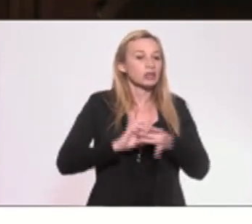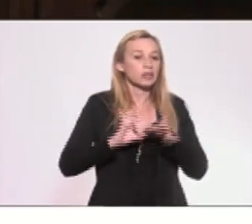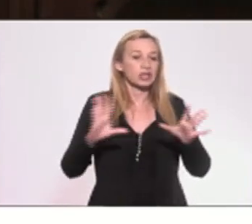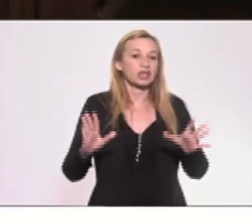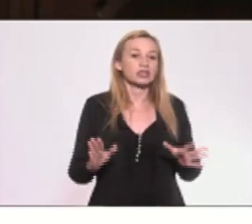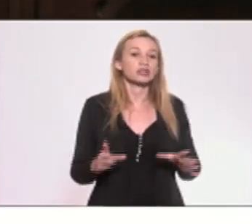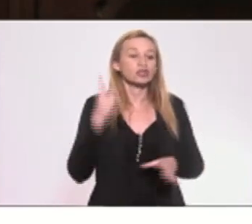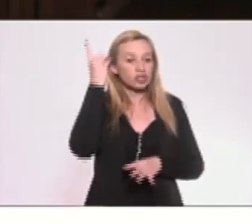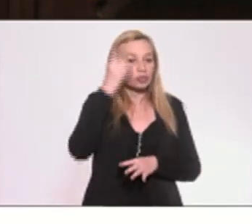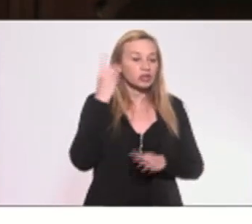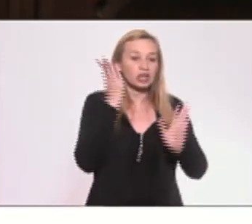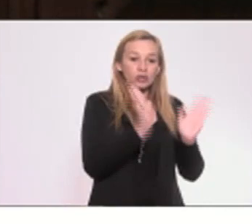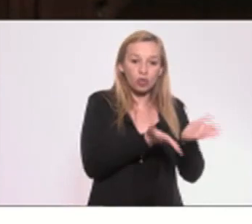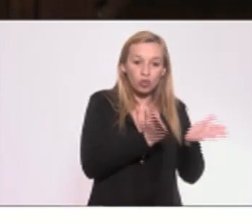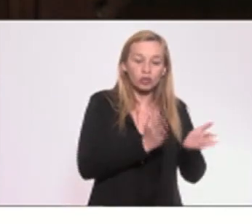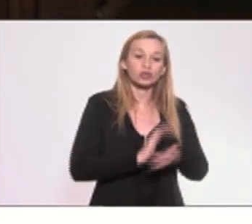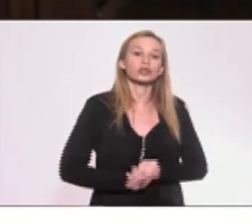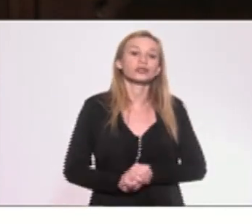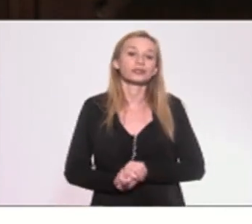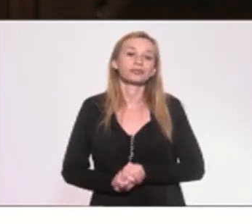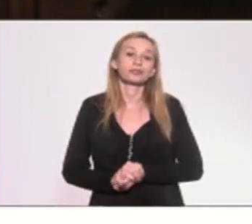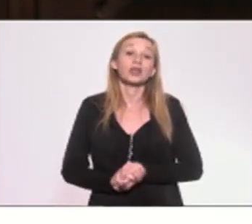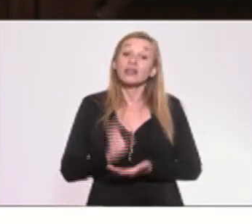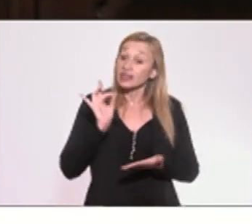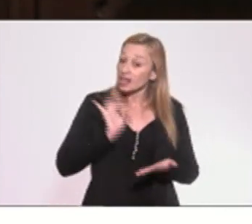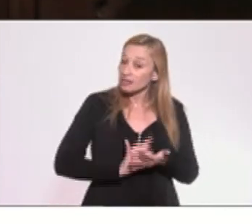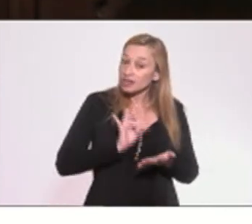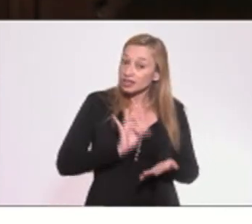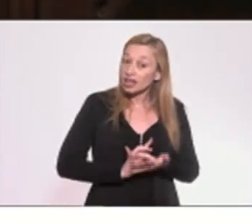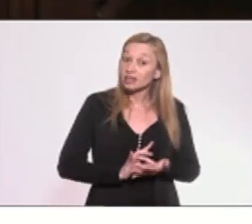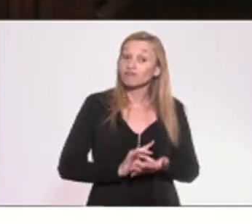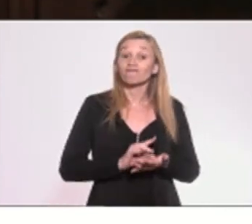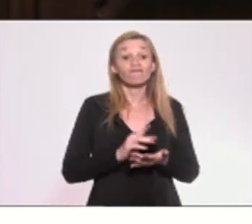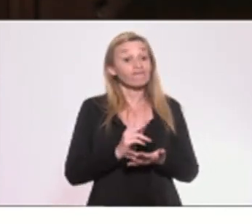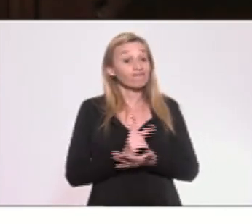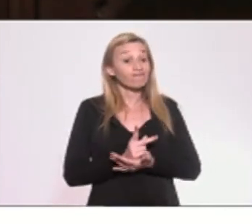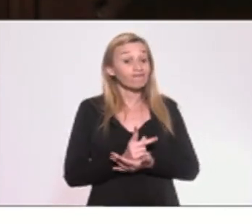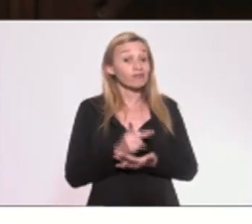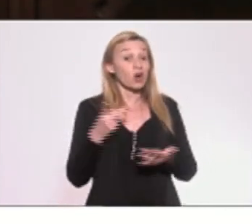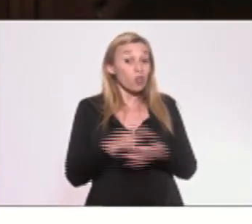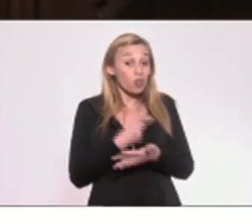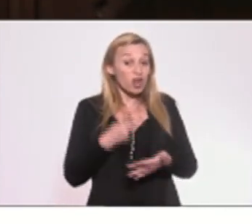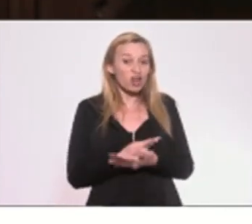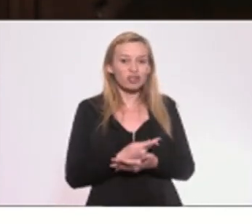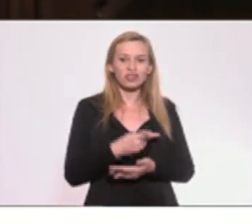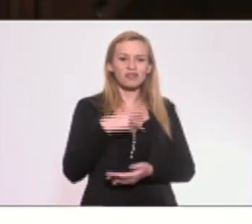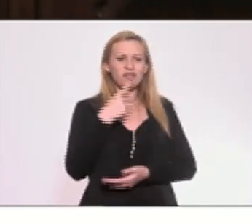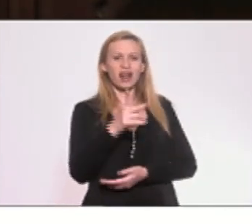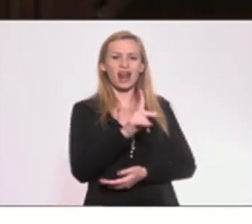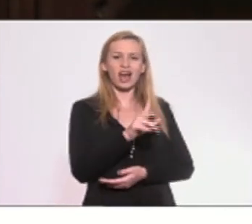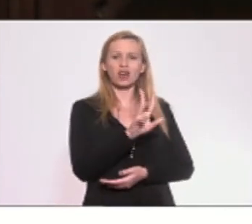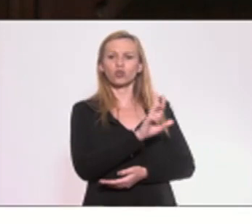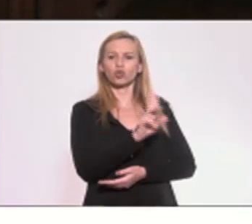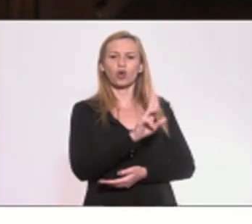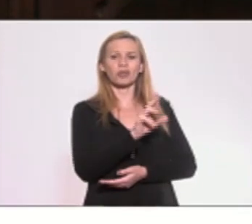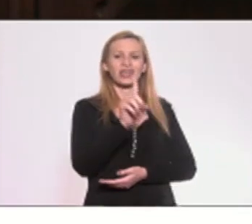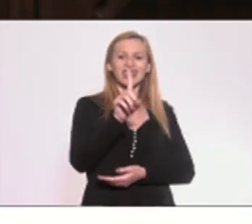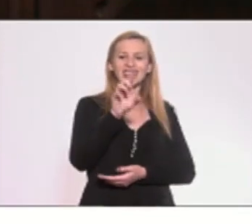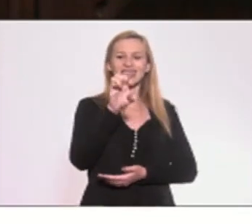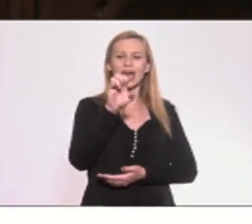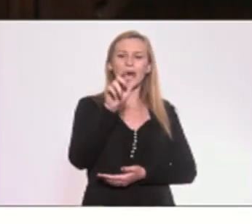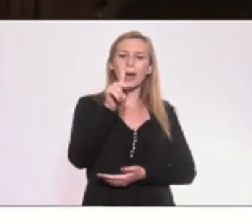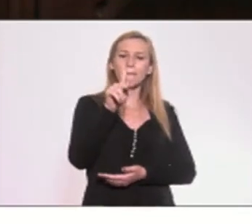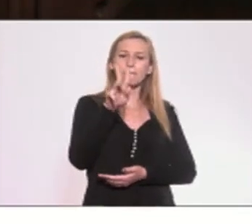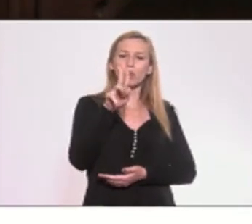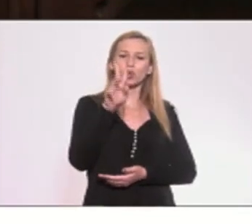hoje presos. Na verdade, há uma incoerência até em chamá-los de deputado, como disse a